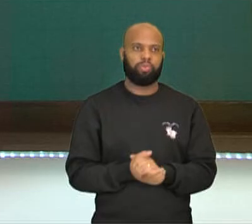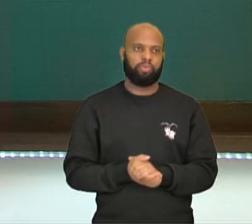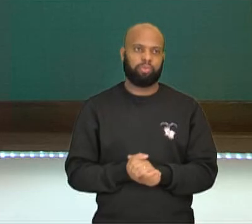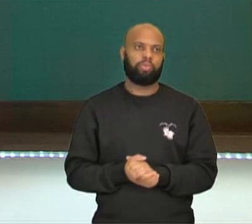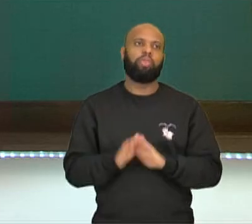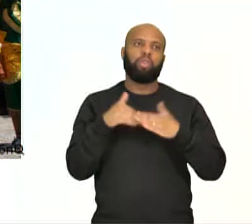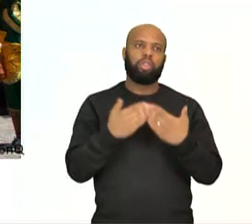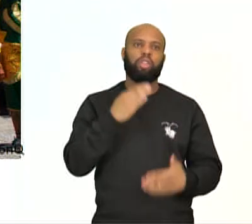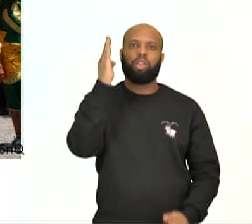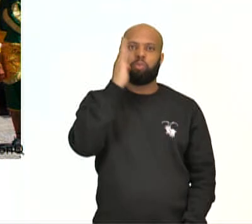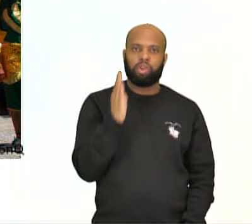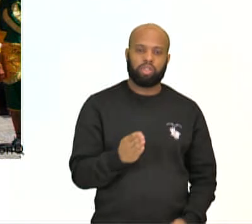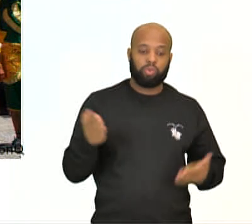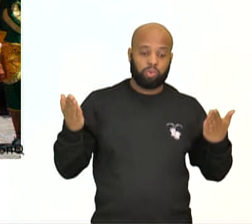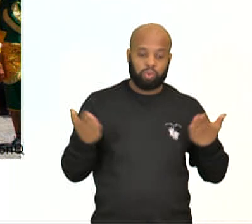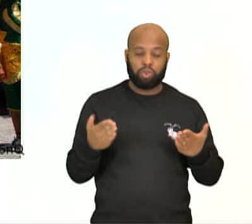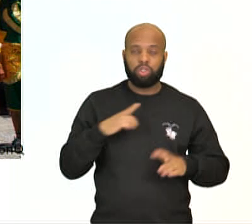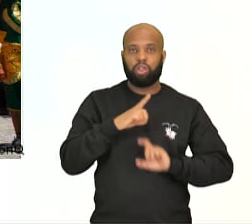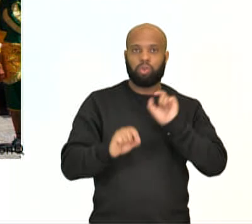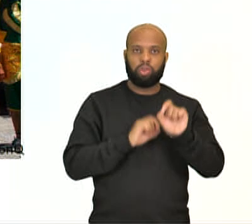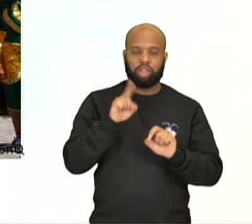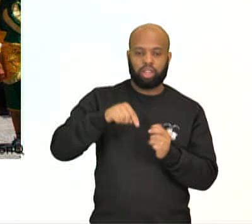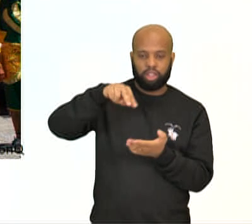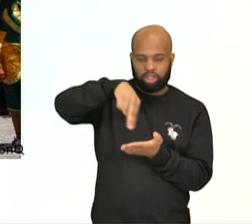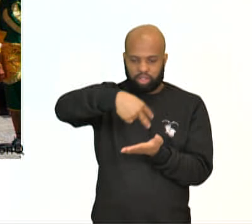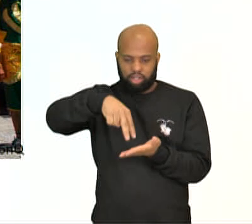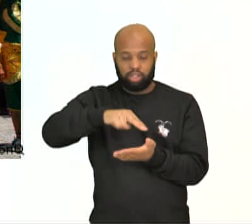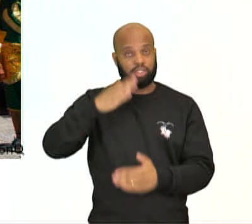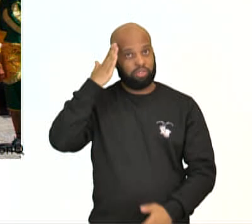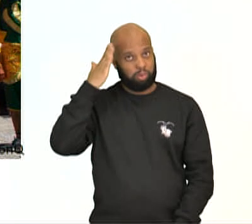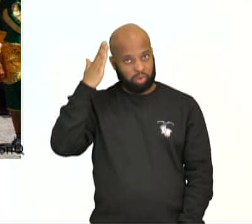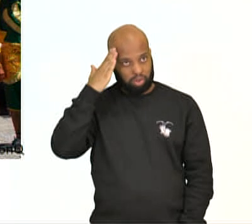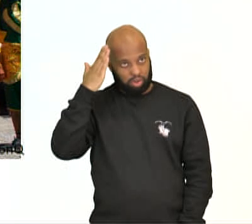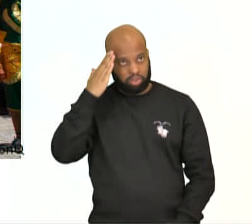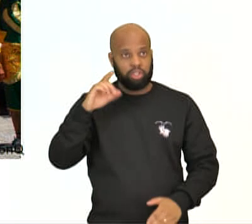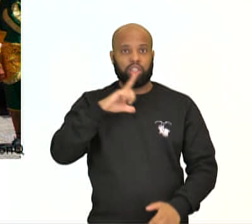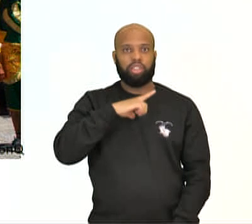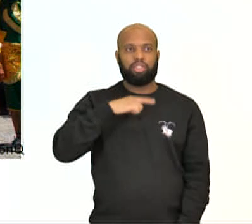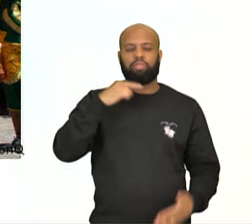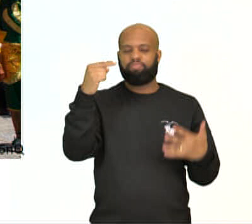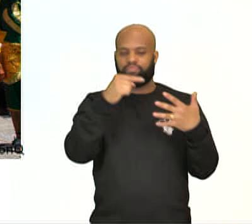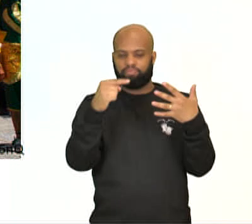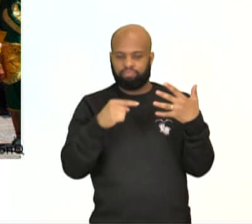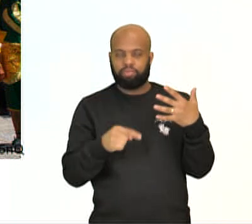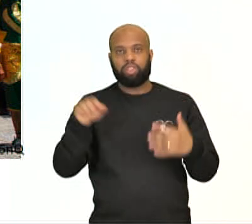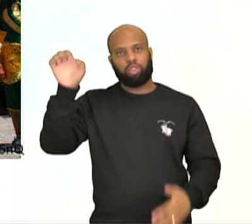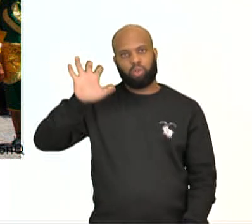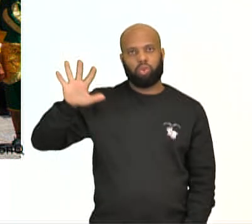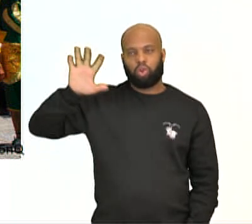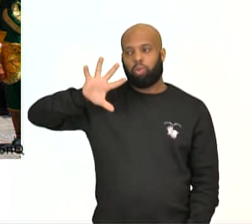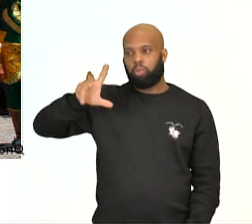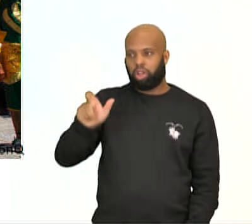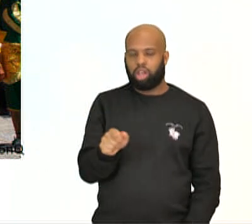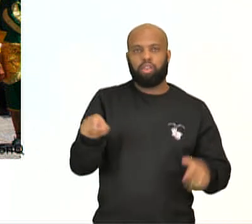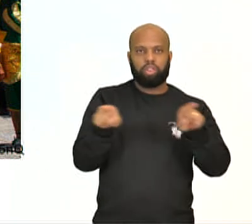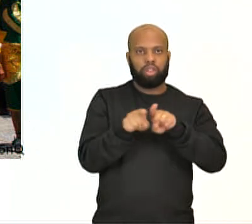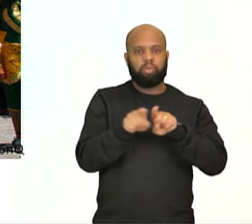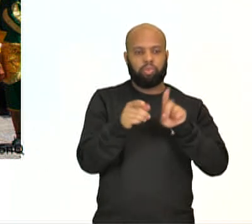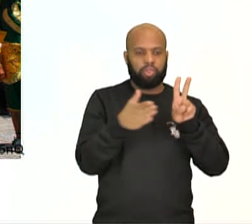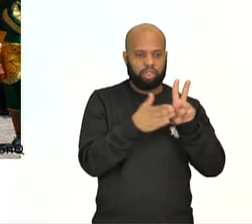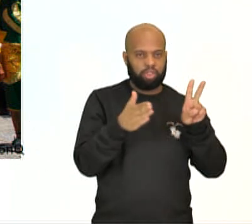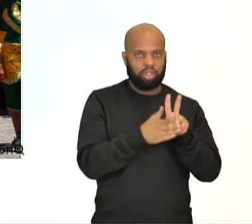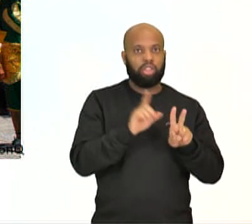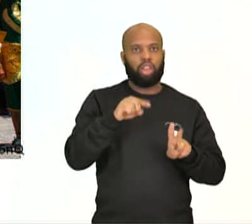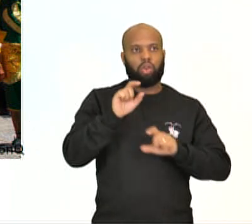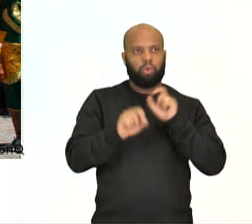No Brasil, hoje, a gente encontra danças populares, de várias origens europeias, africanas e indígenas. Então, só